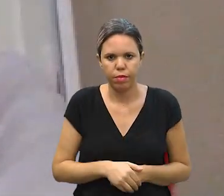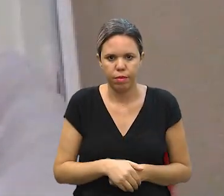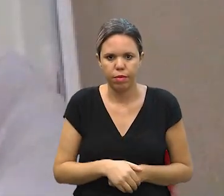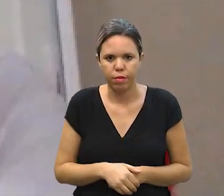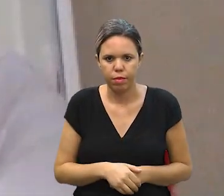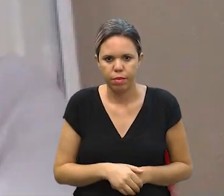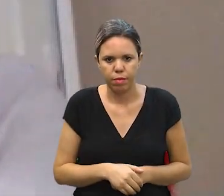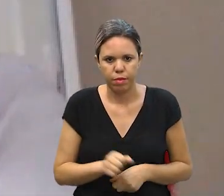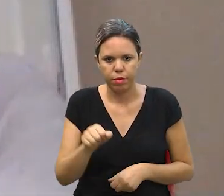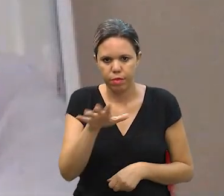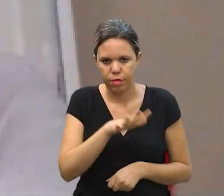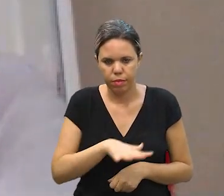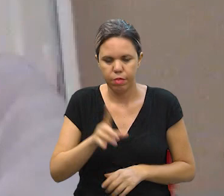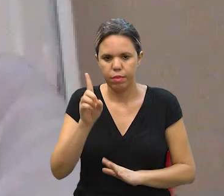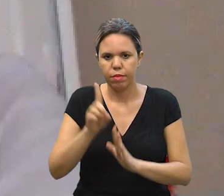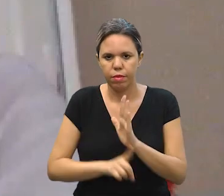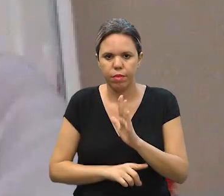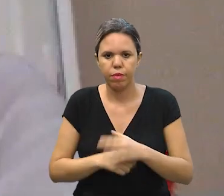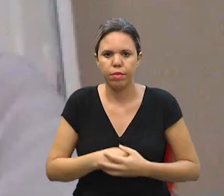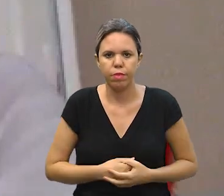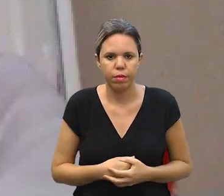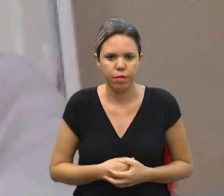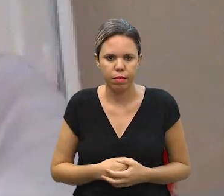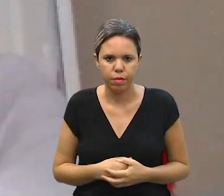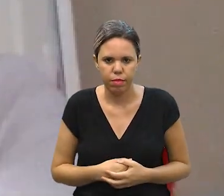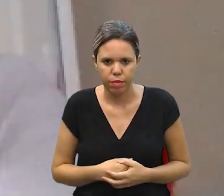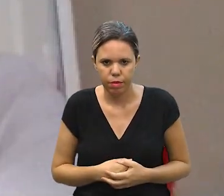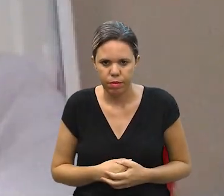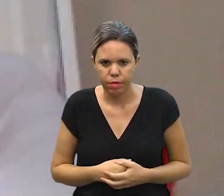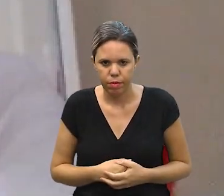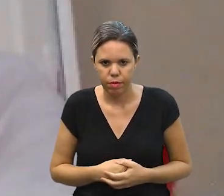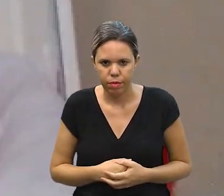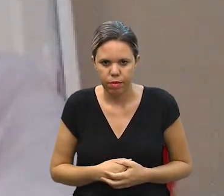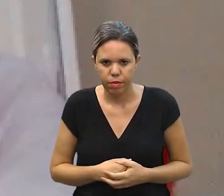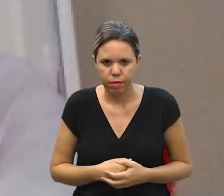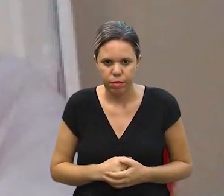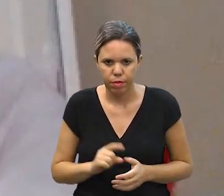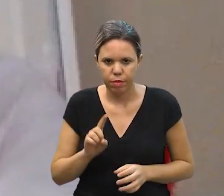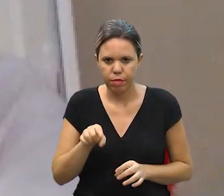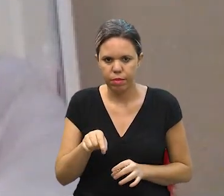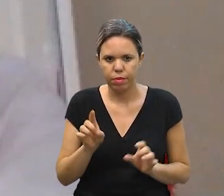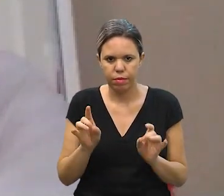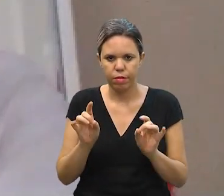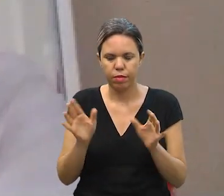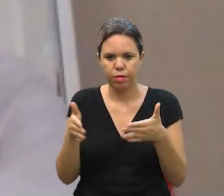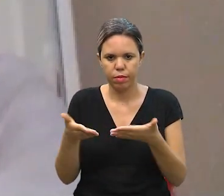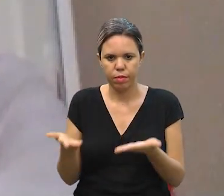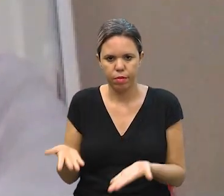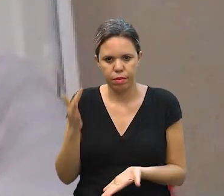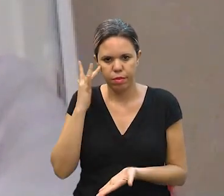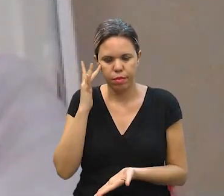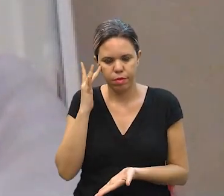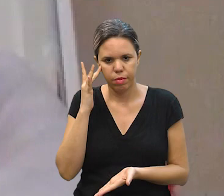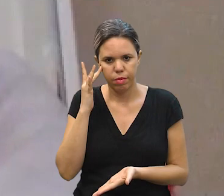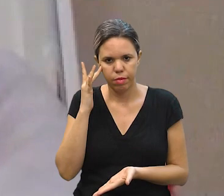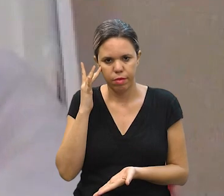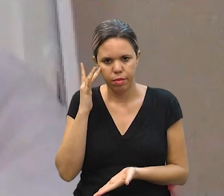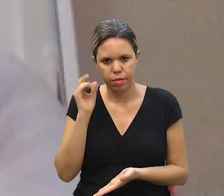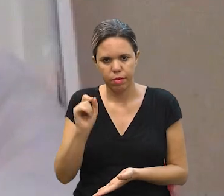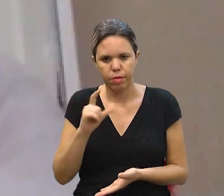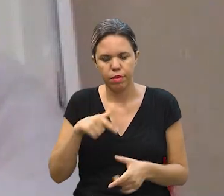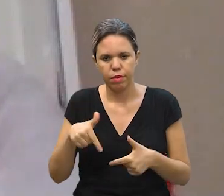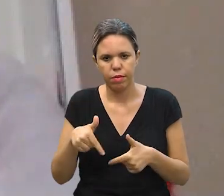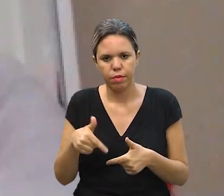educação, na área do direito, e esse em especial, eu acho que para